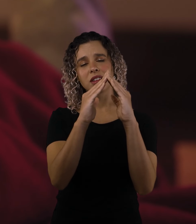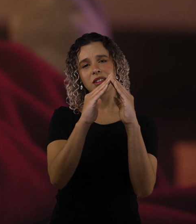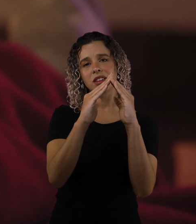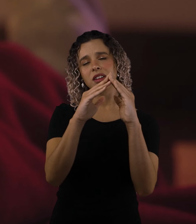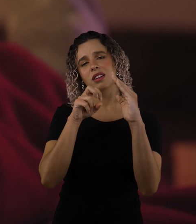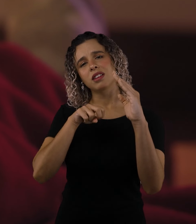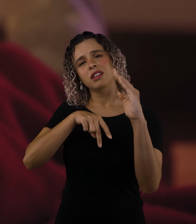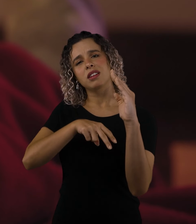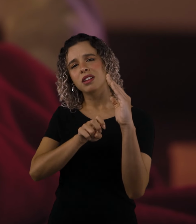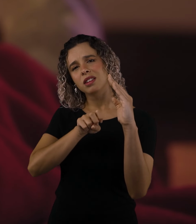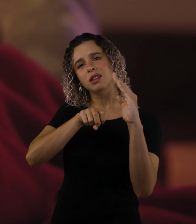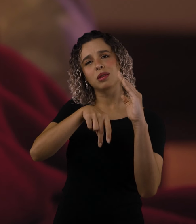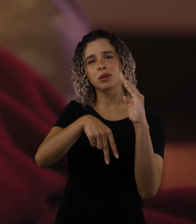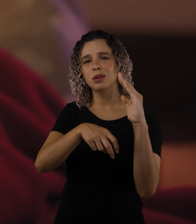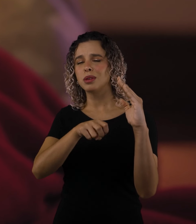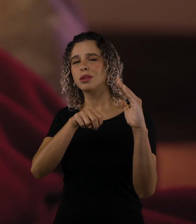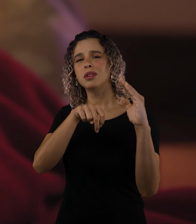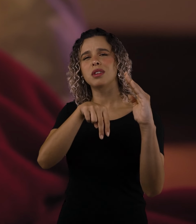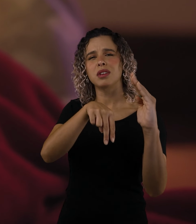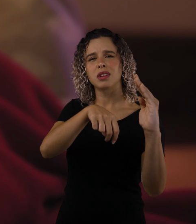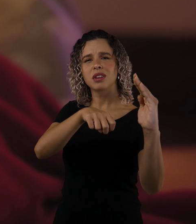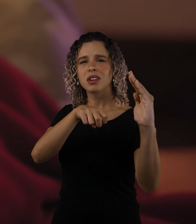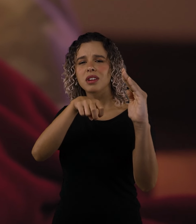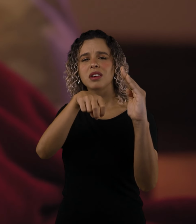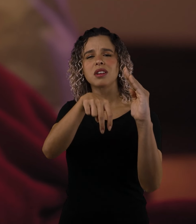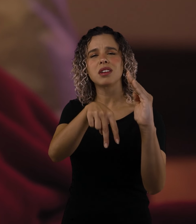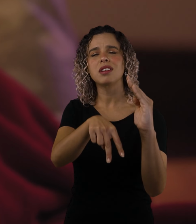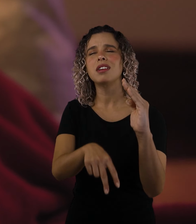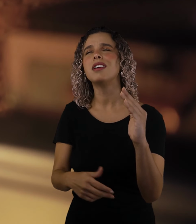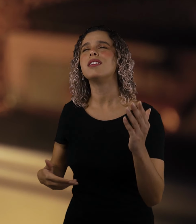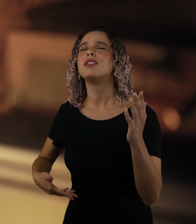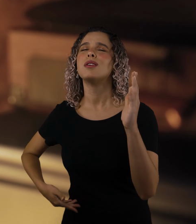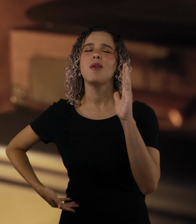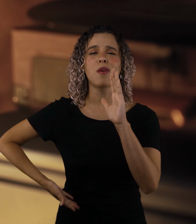over home. Sorrio. Eu amo relembrar. I'm just a